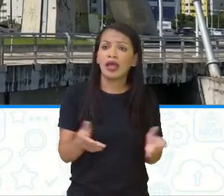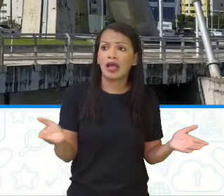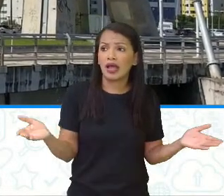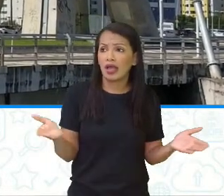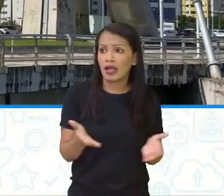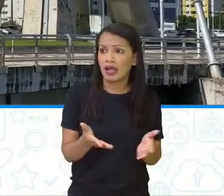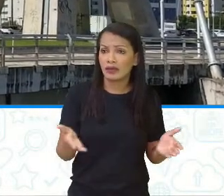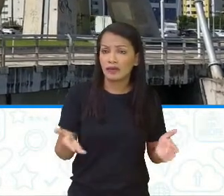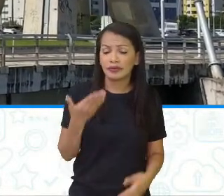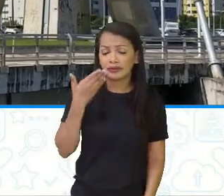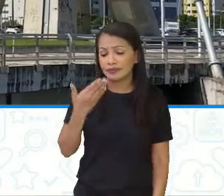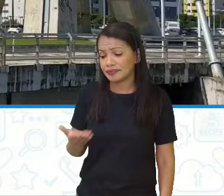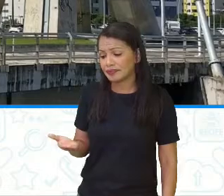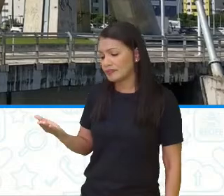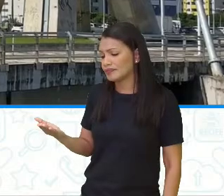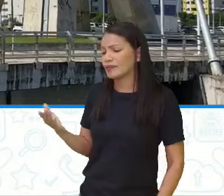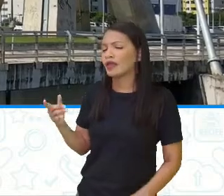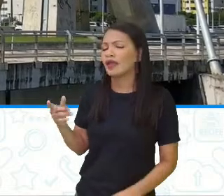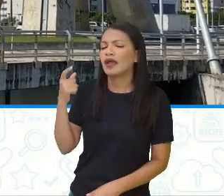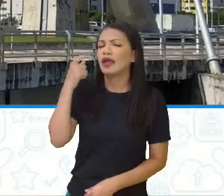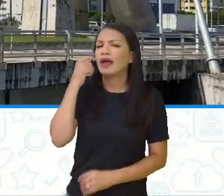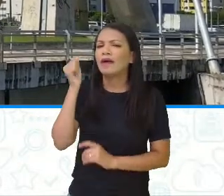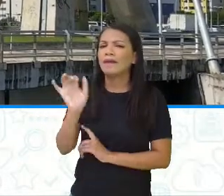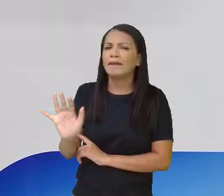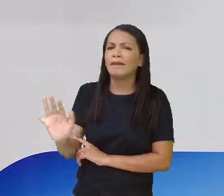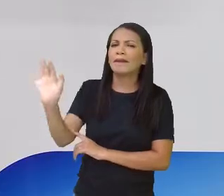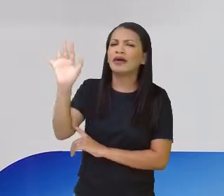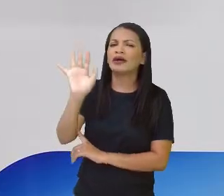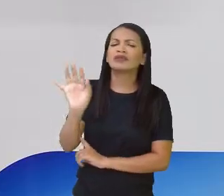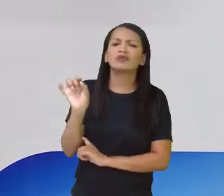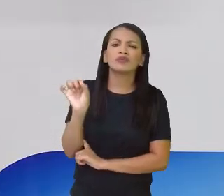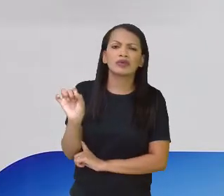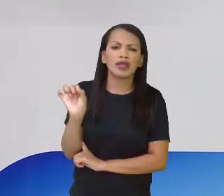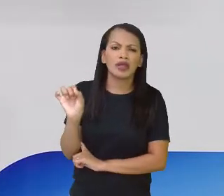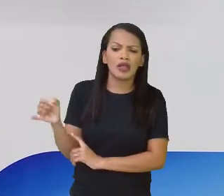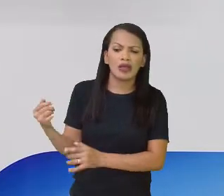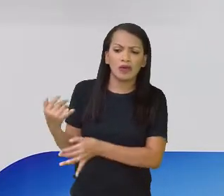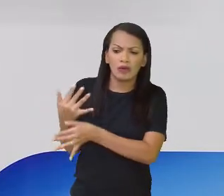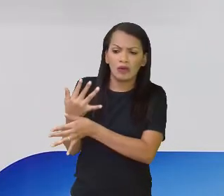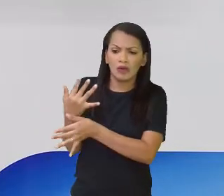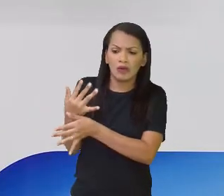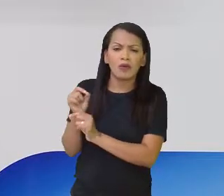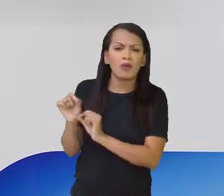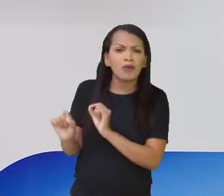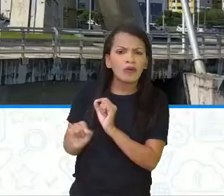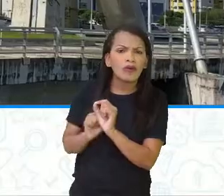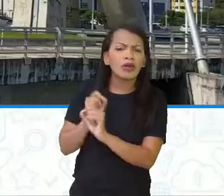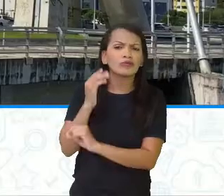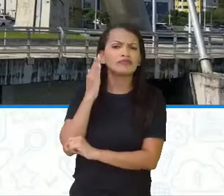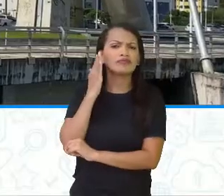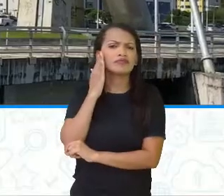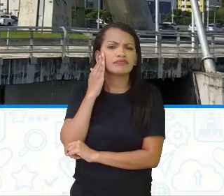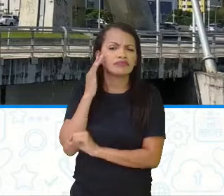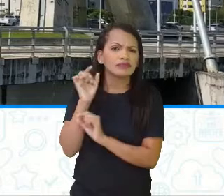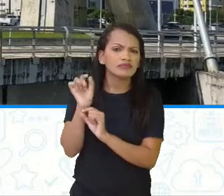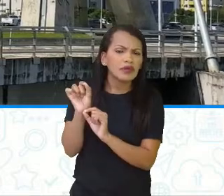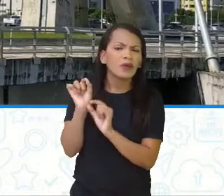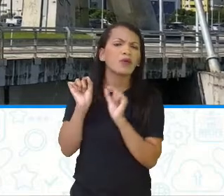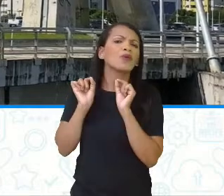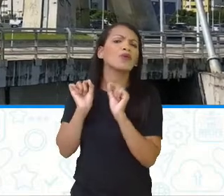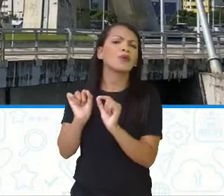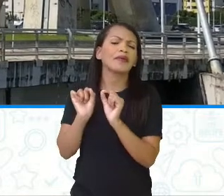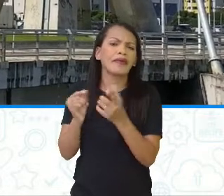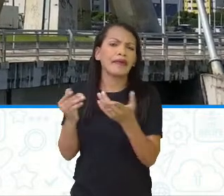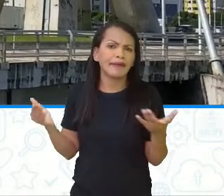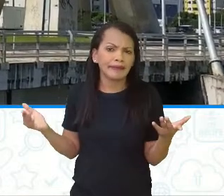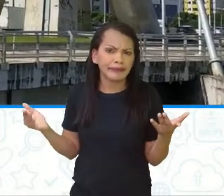é bem diferente dessas que nós encontramos aí no campo. E o que é que eu tenho nessa paisagem urbana? O que é essa paisagem